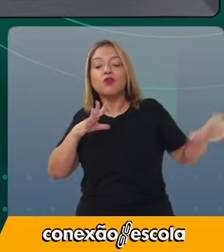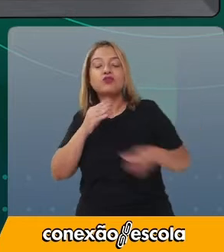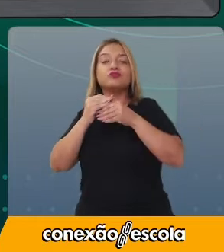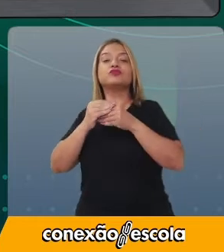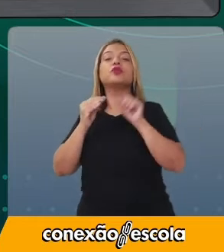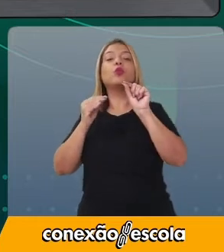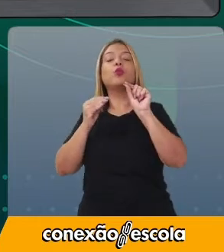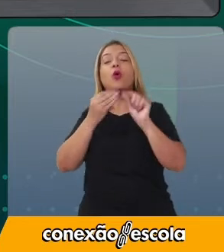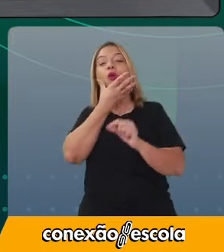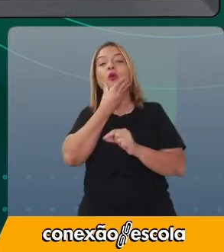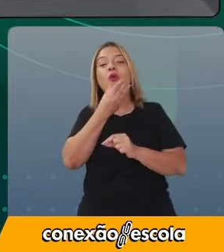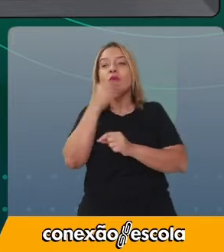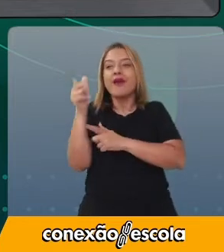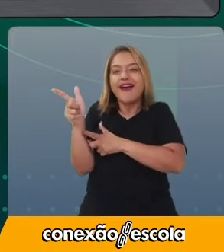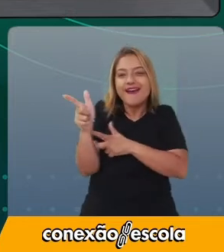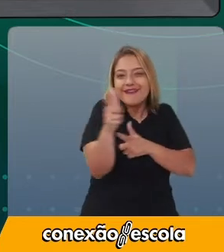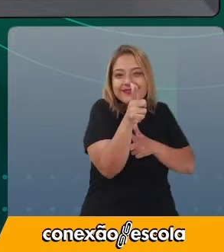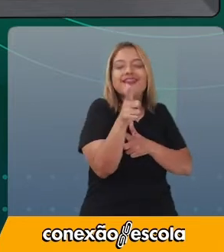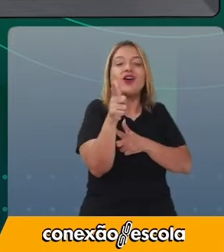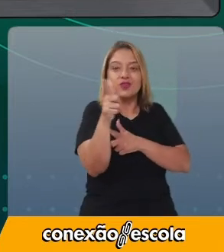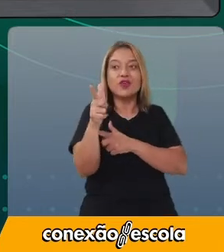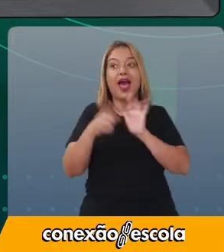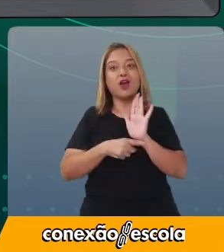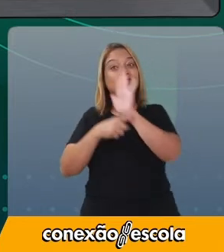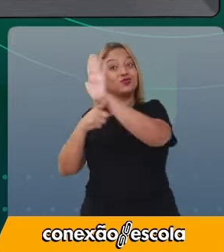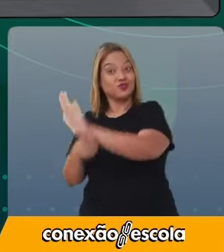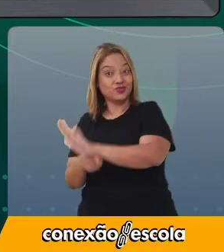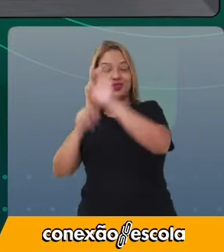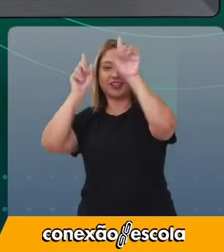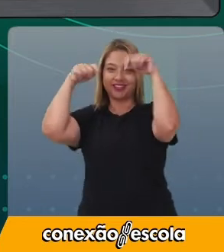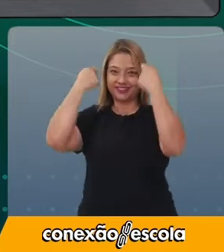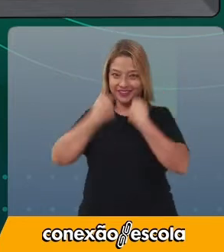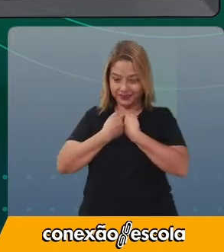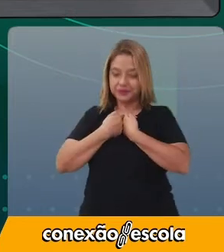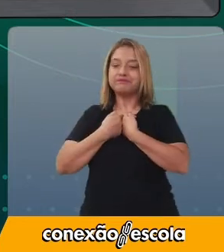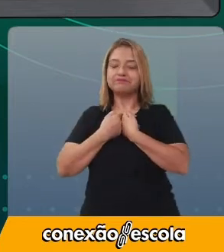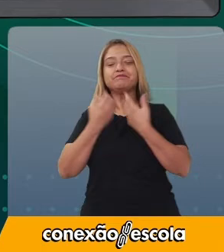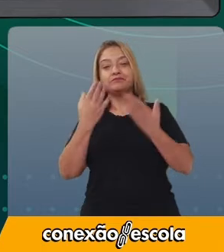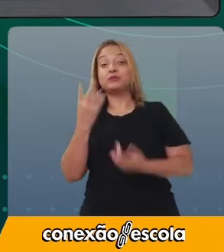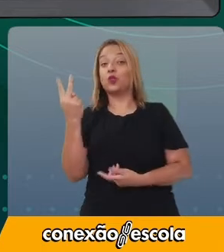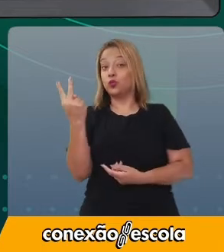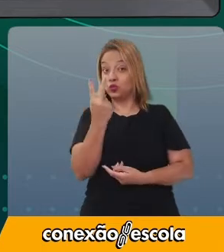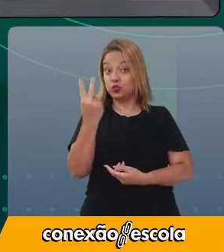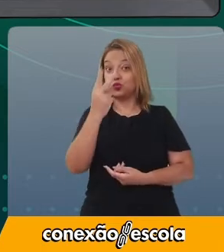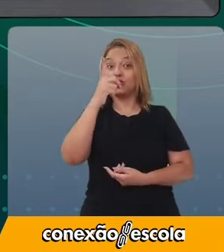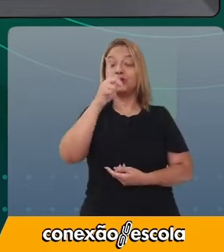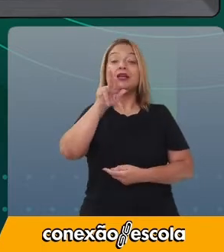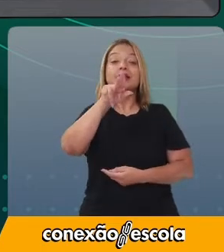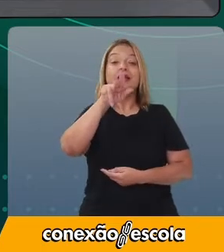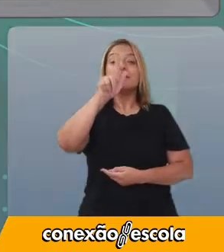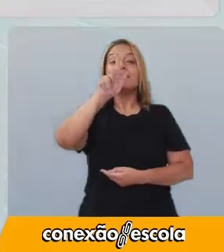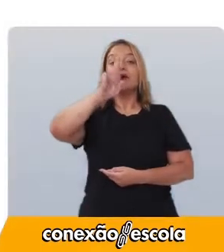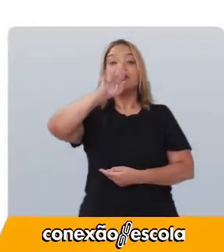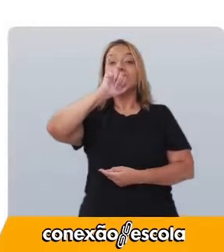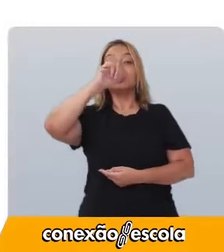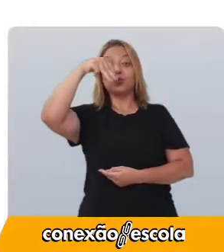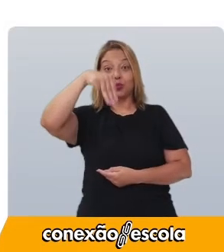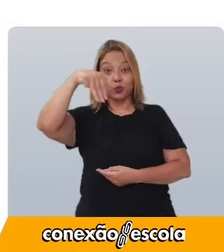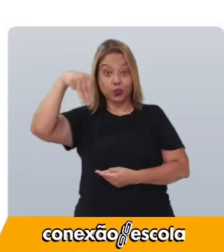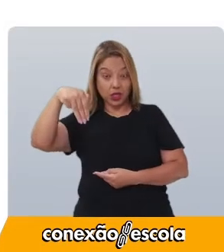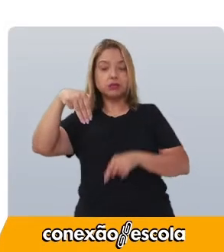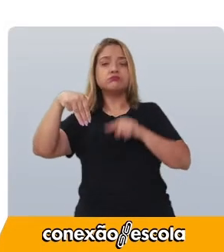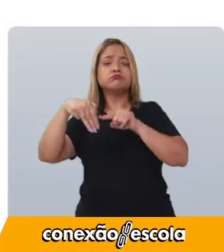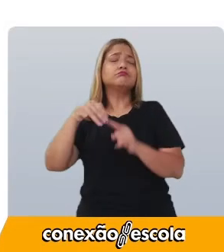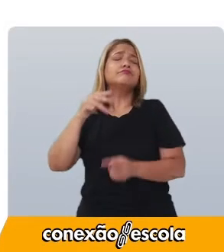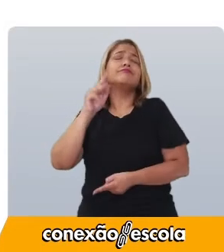irmãos Jacob e William Green reuniram algumas das histórias mais populares em um livro de contos